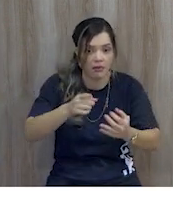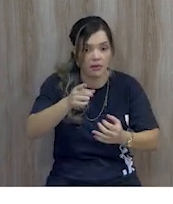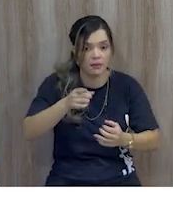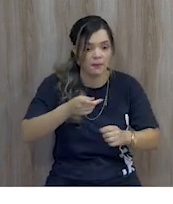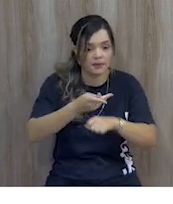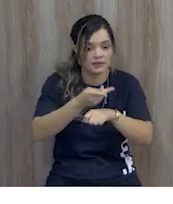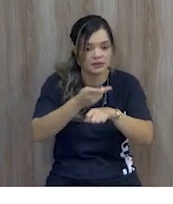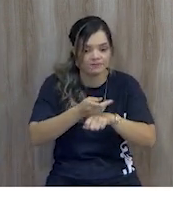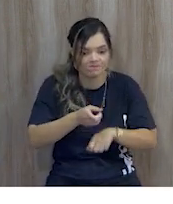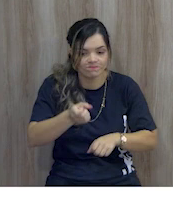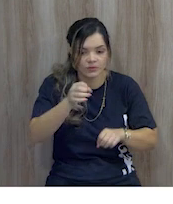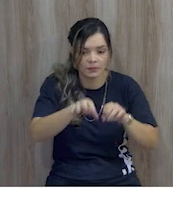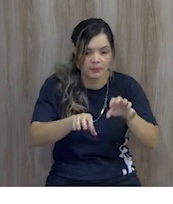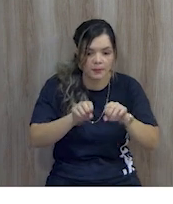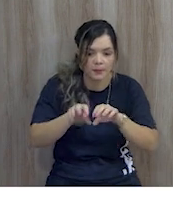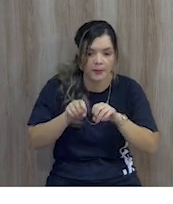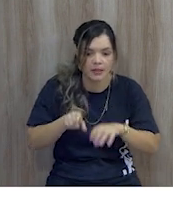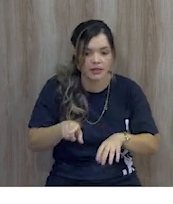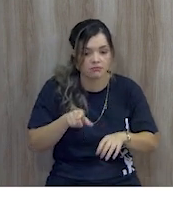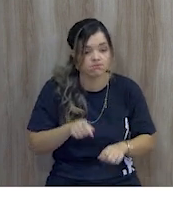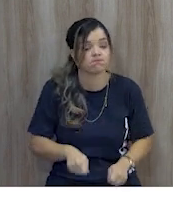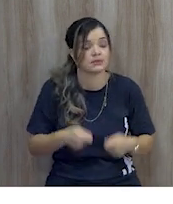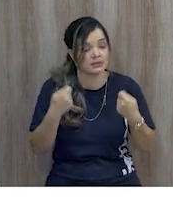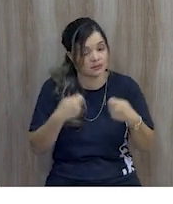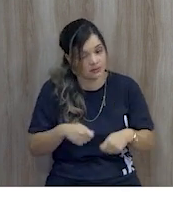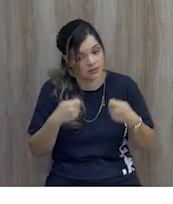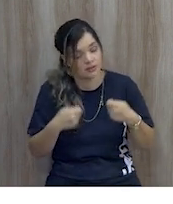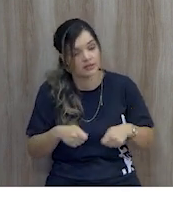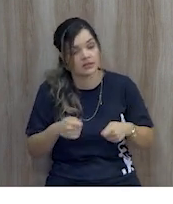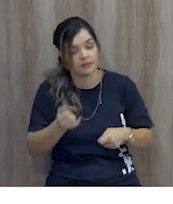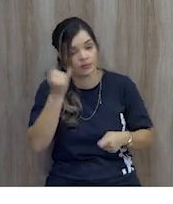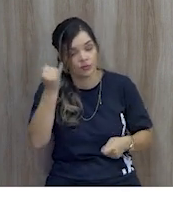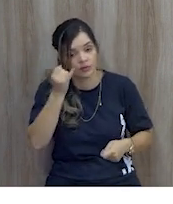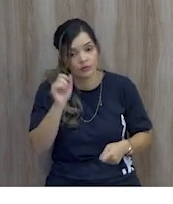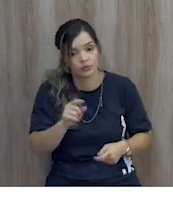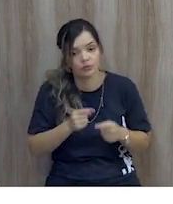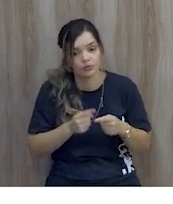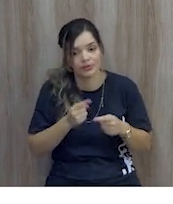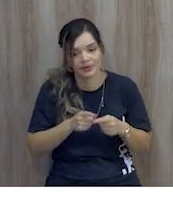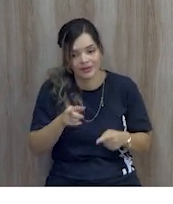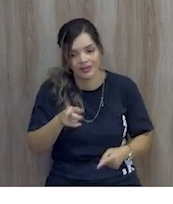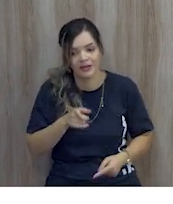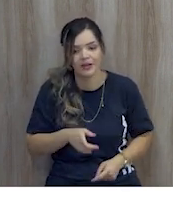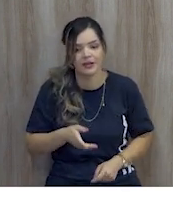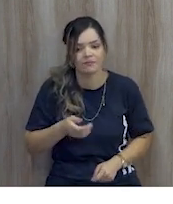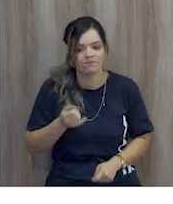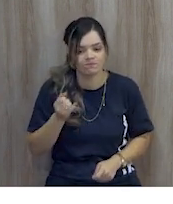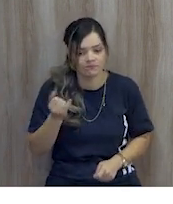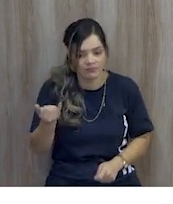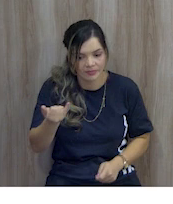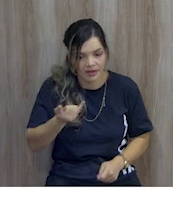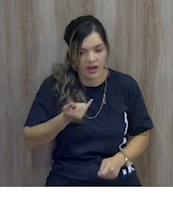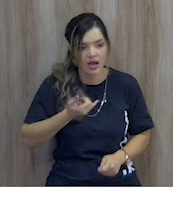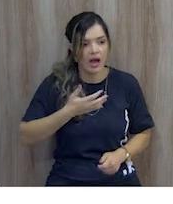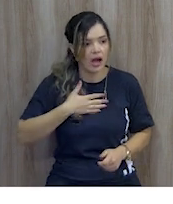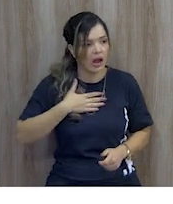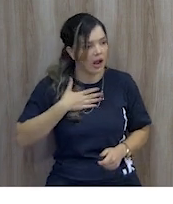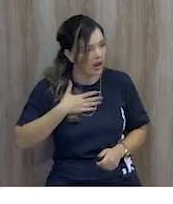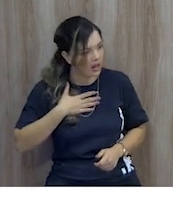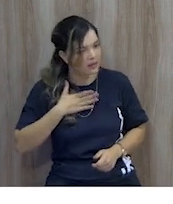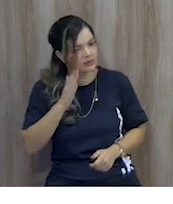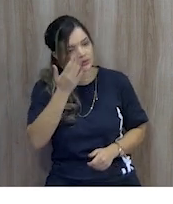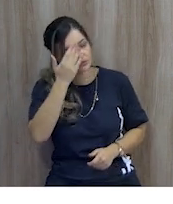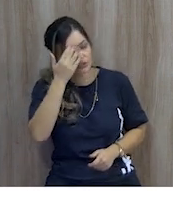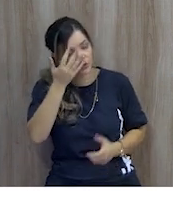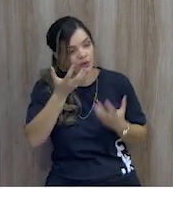não tem essa clareza da importância do recobrimento, a gente não vai passar isso para o paciente fatalmente não vai fechar o